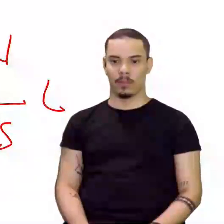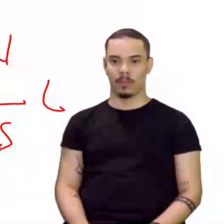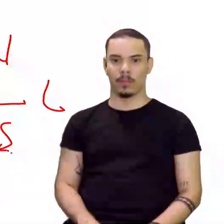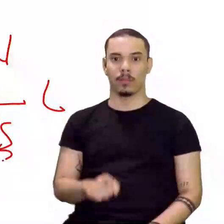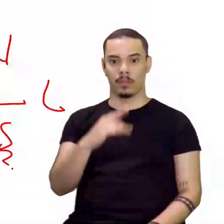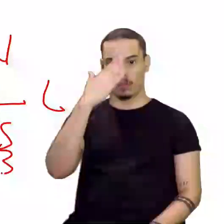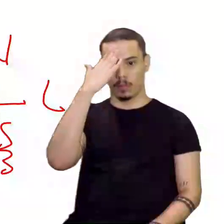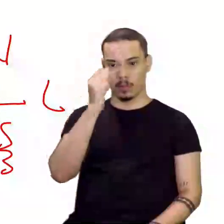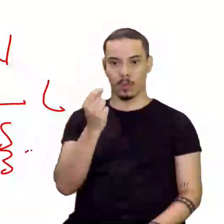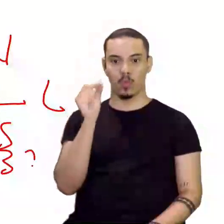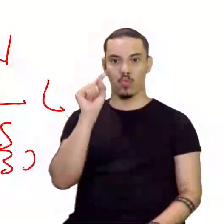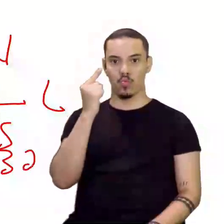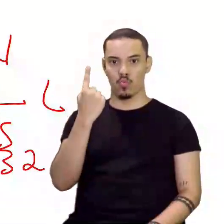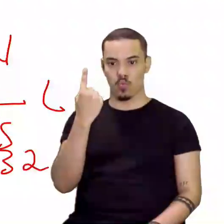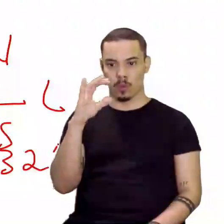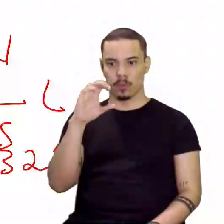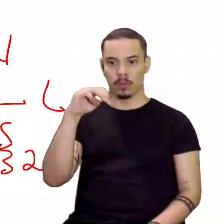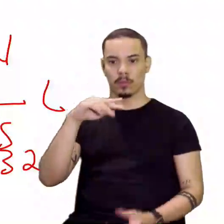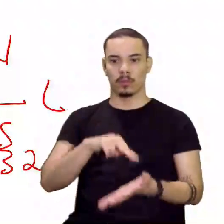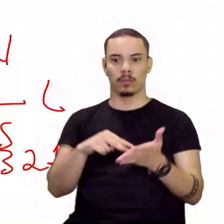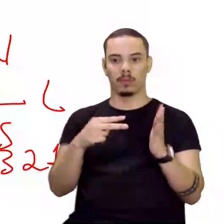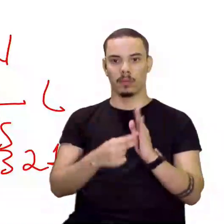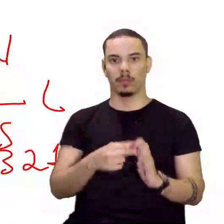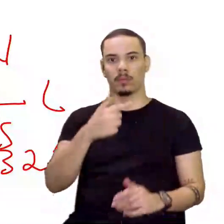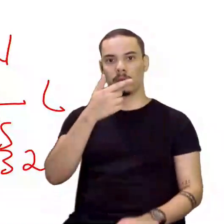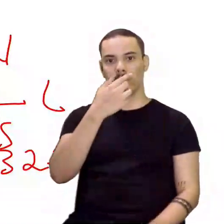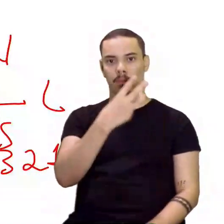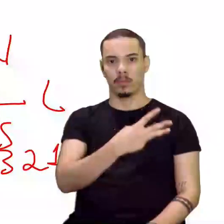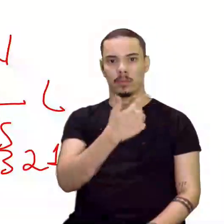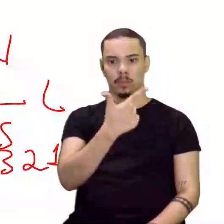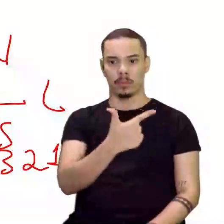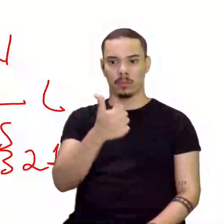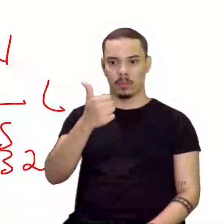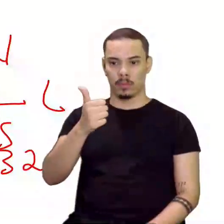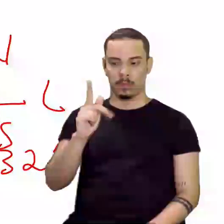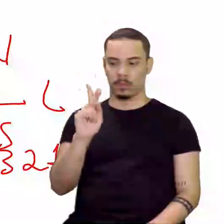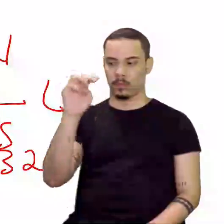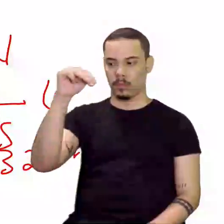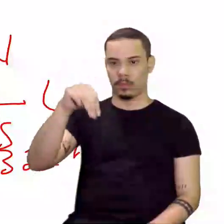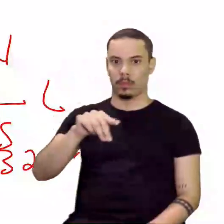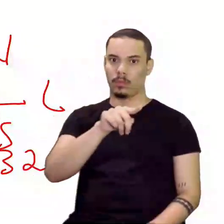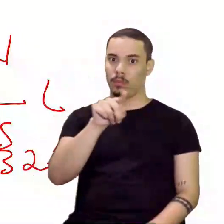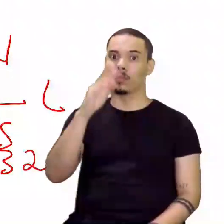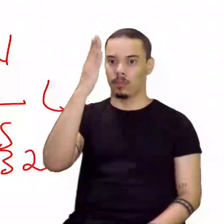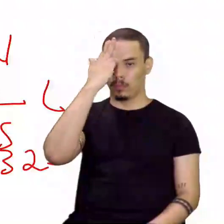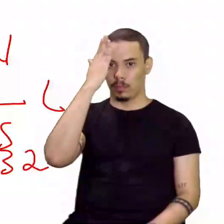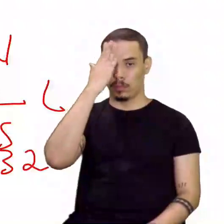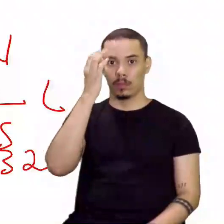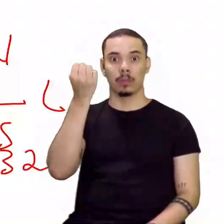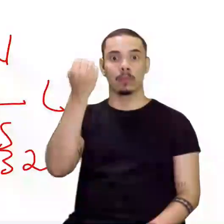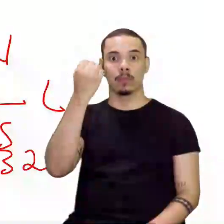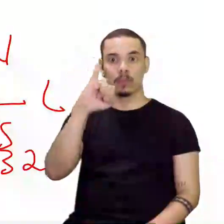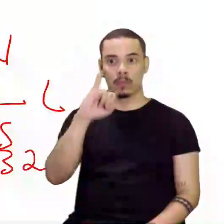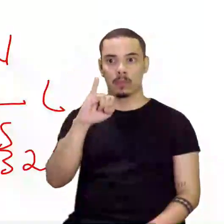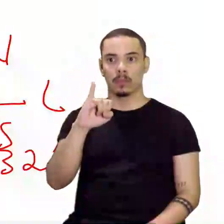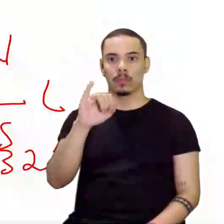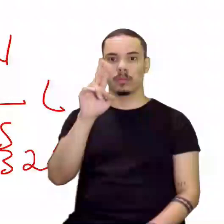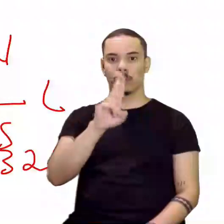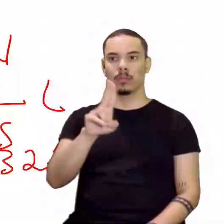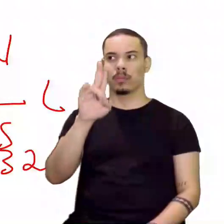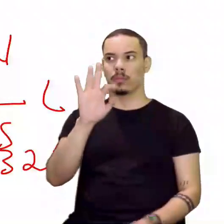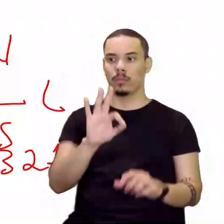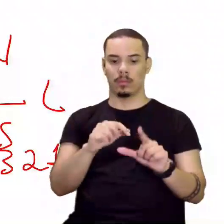a 321 quilômetros. Ele está em km aqui. Se fosse